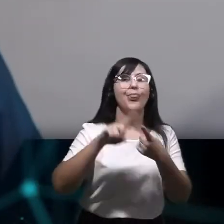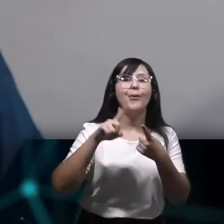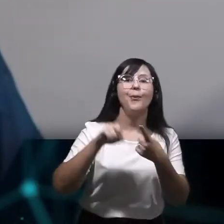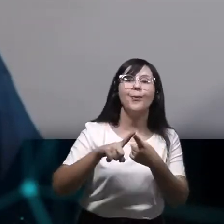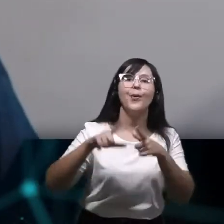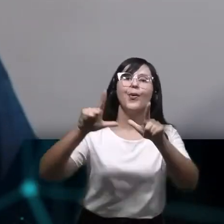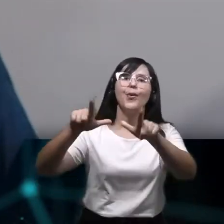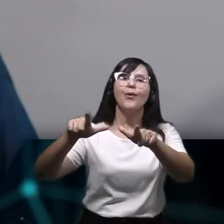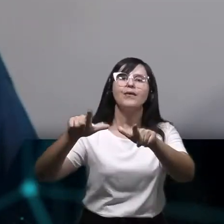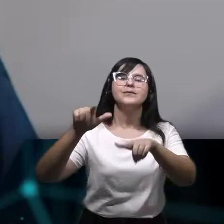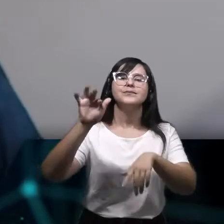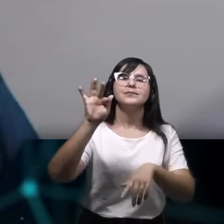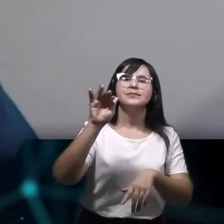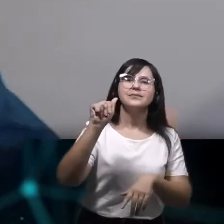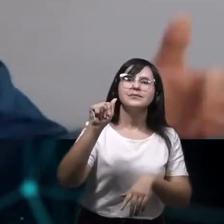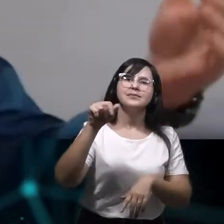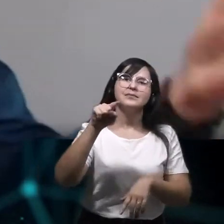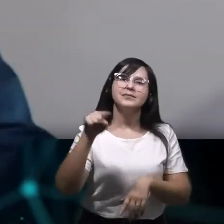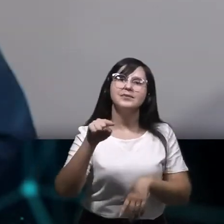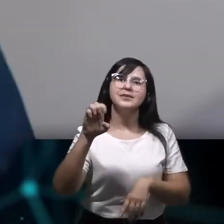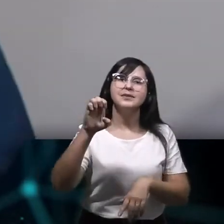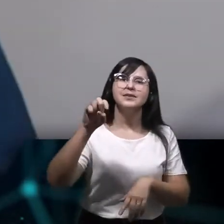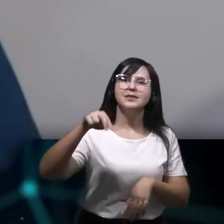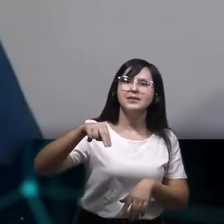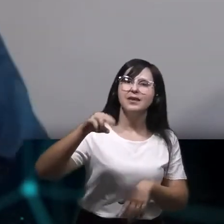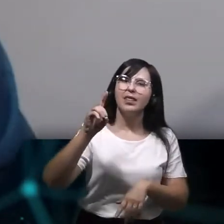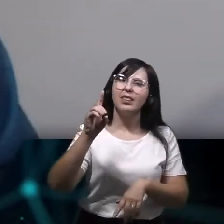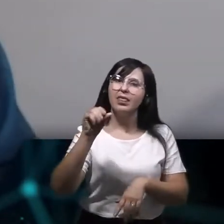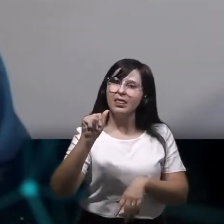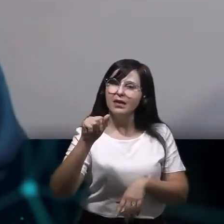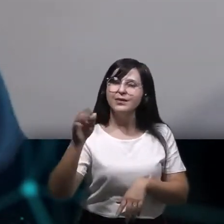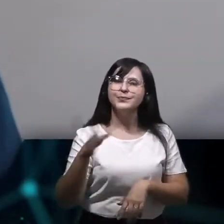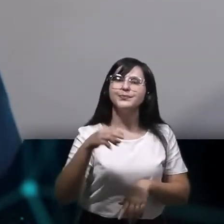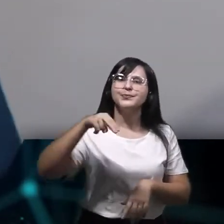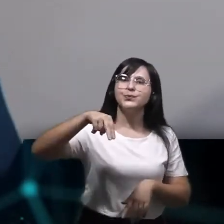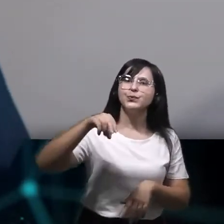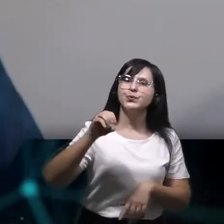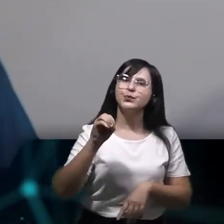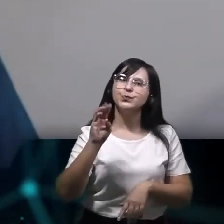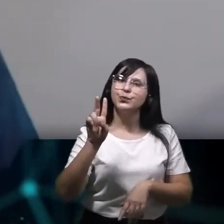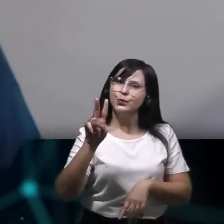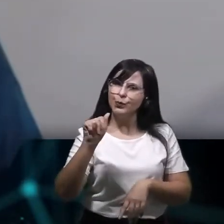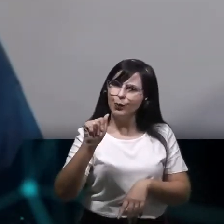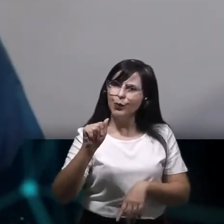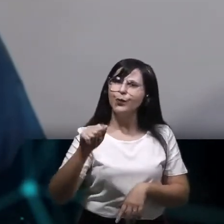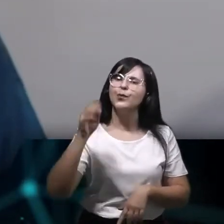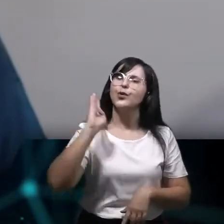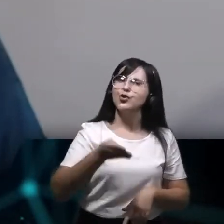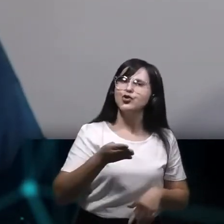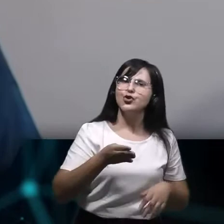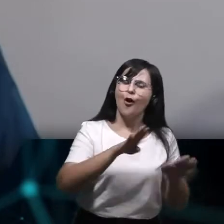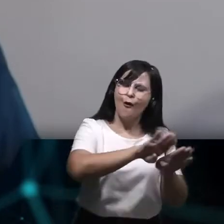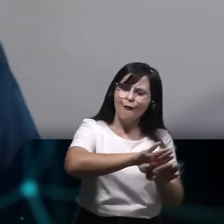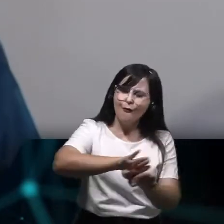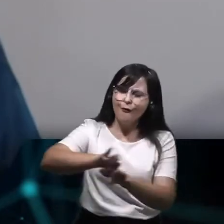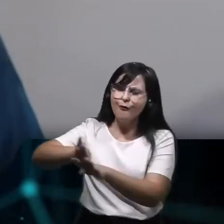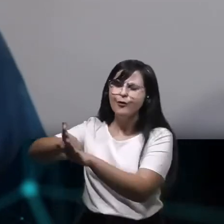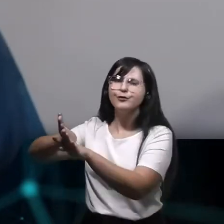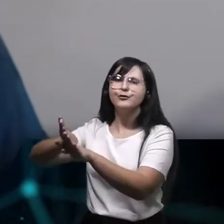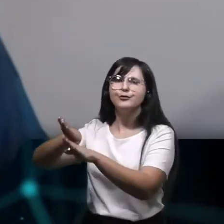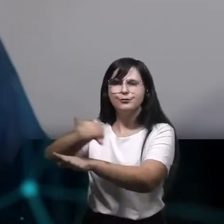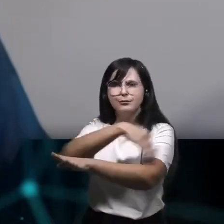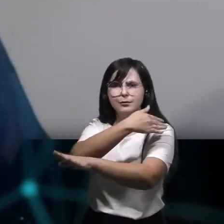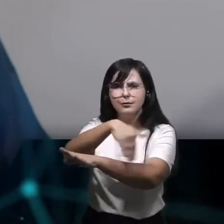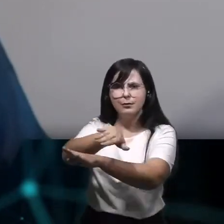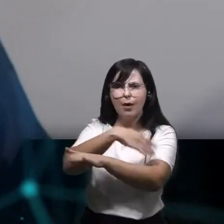não teve como tirar para distante, mas tiramos para um lugar mais distante do que o que estava, que é vizinho à rua, poluindo as pessoas, os moradores